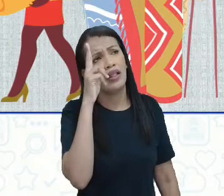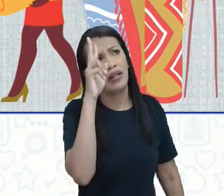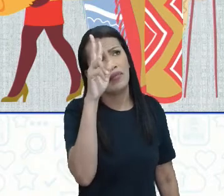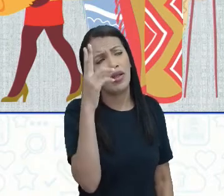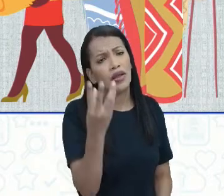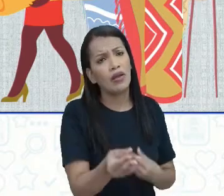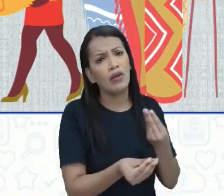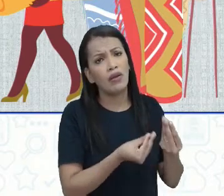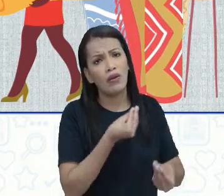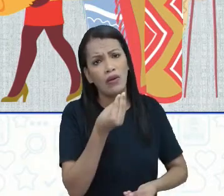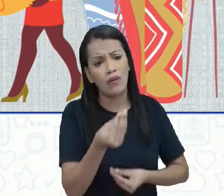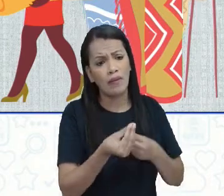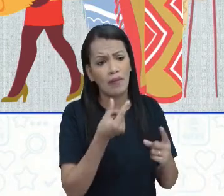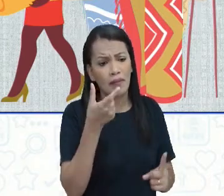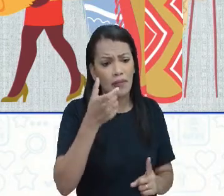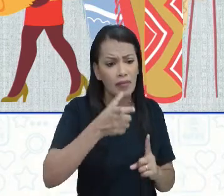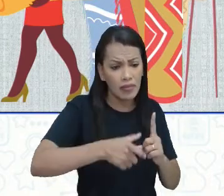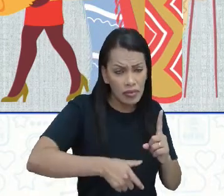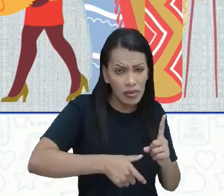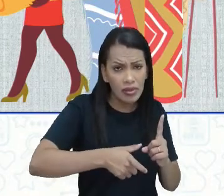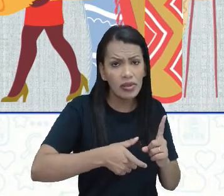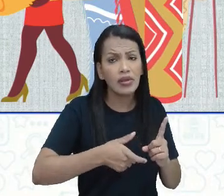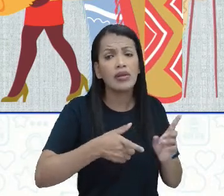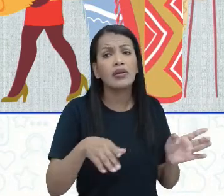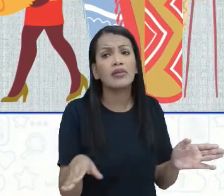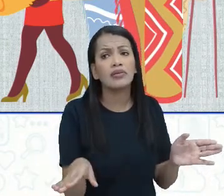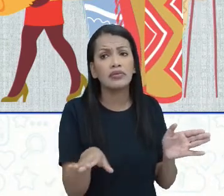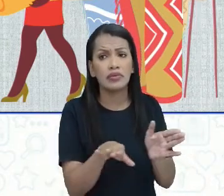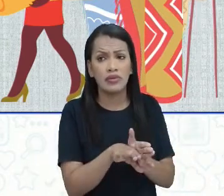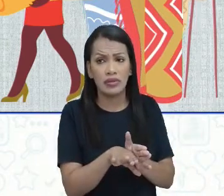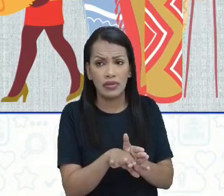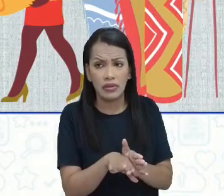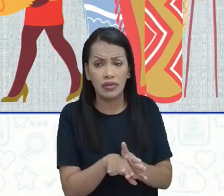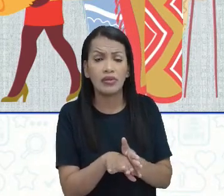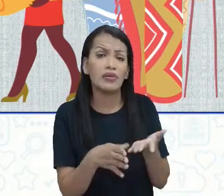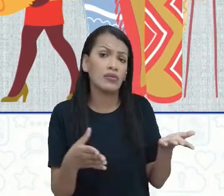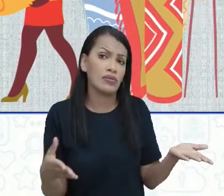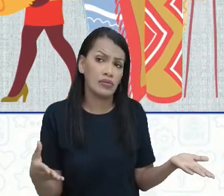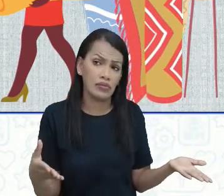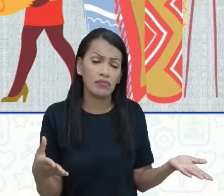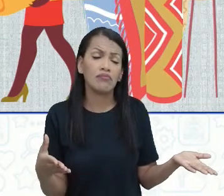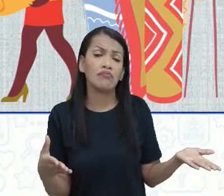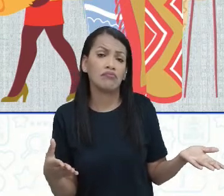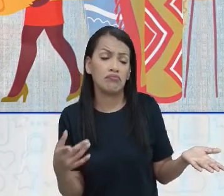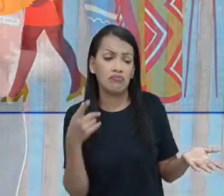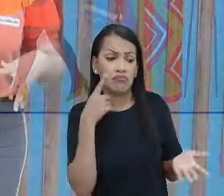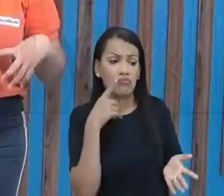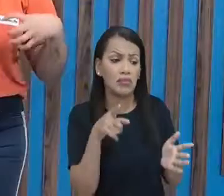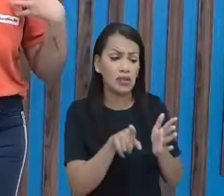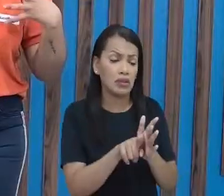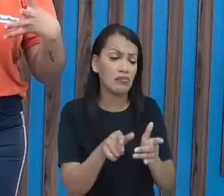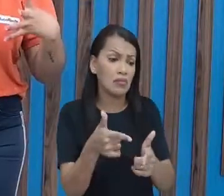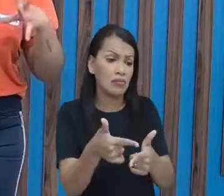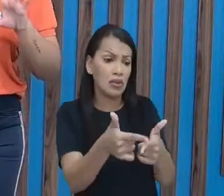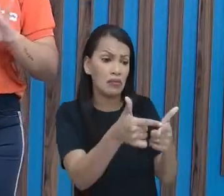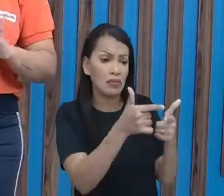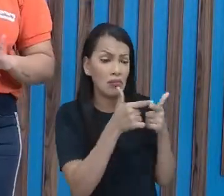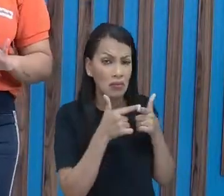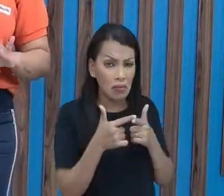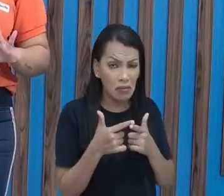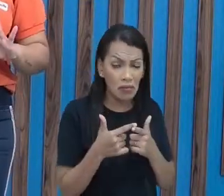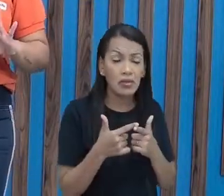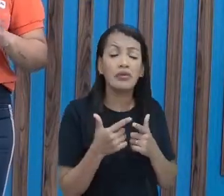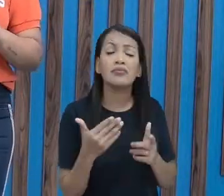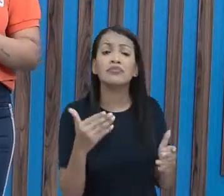como a personagem chegou nesse momento crítico de desfecho, de problemática, né, de conflito. E